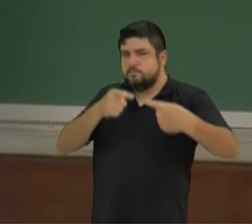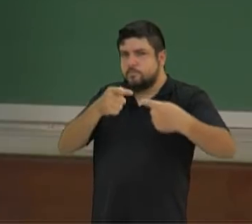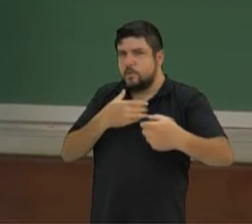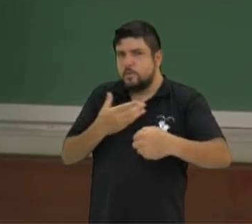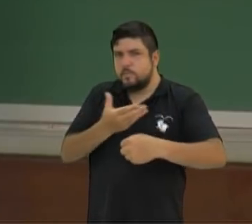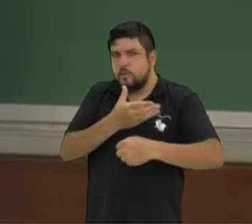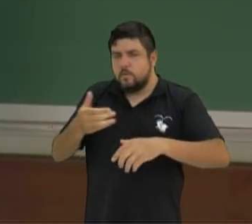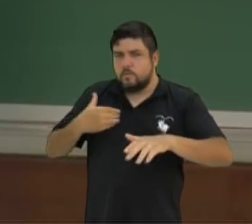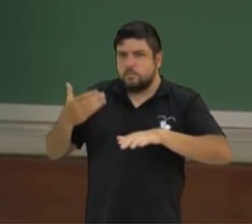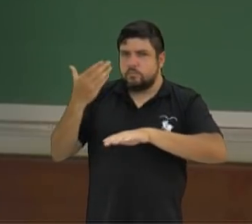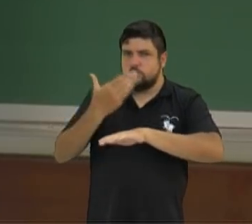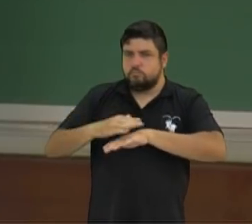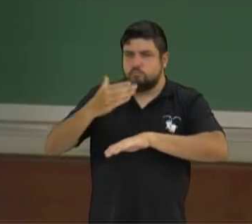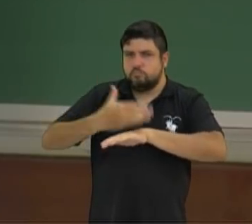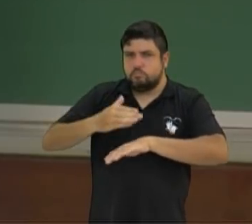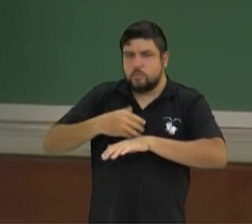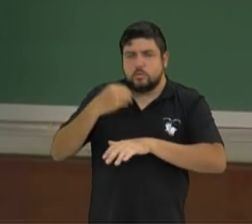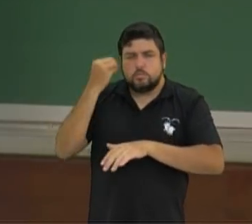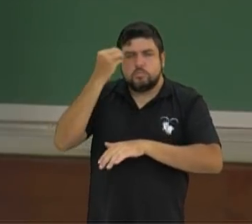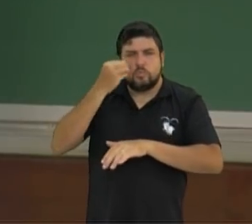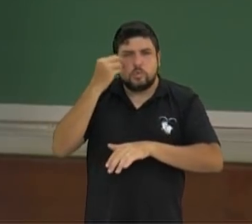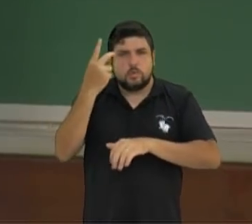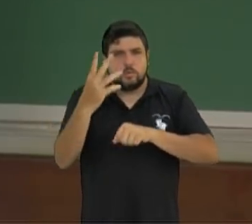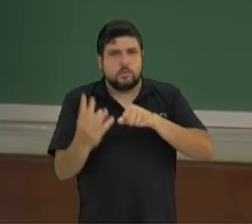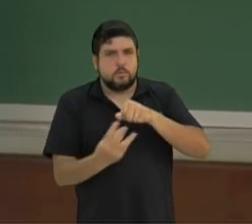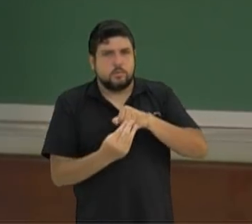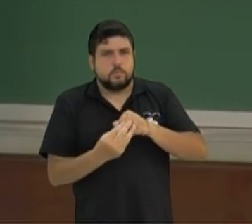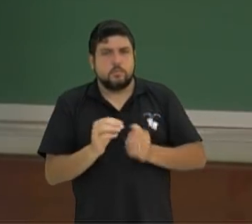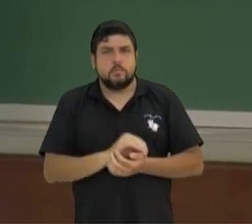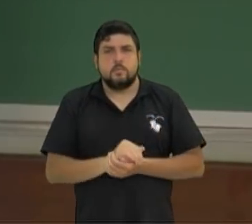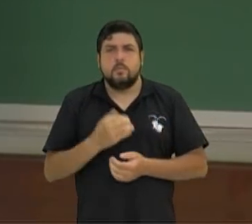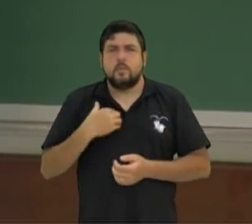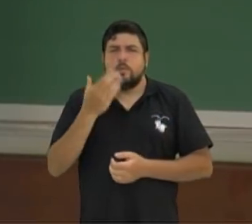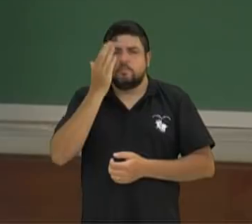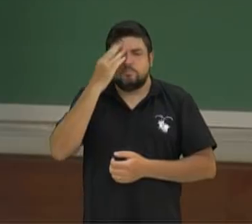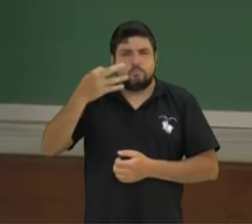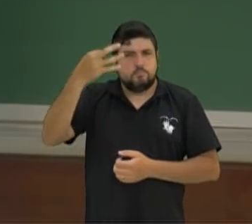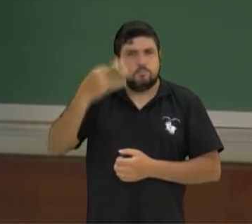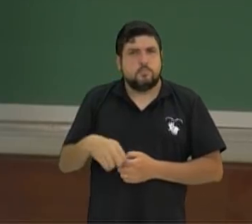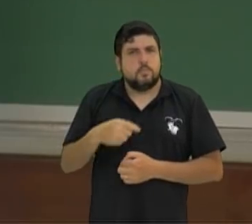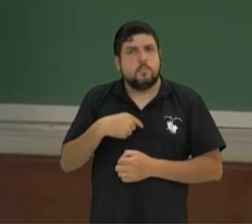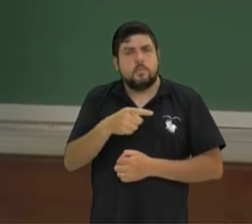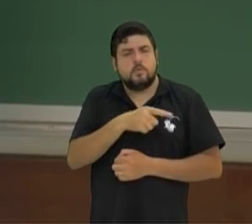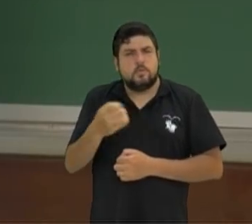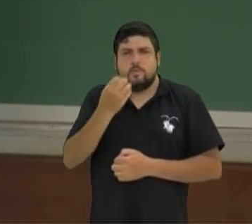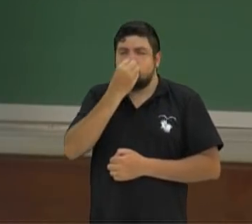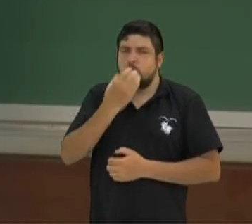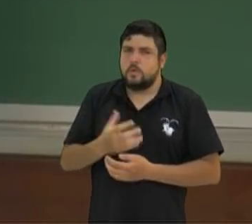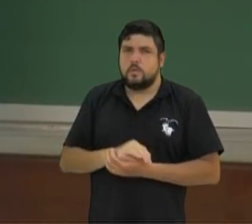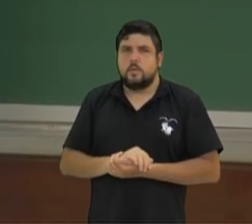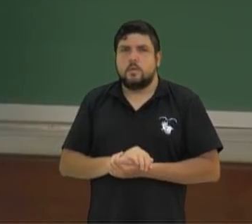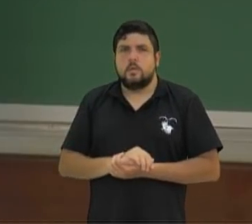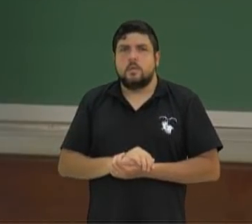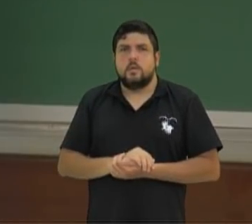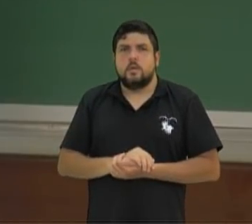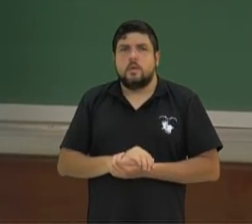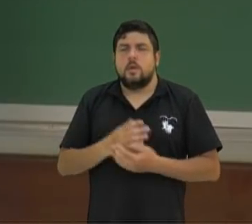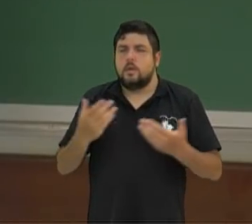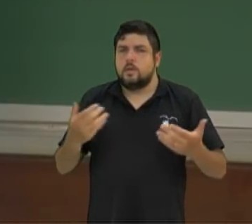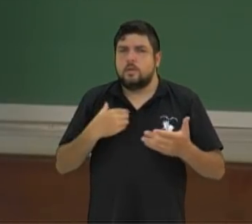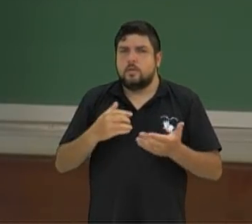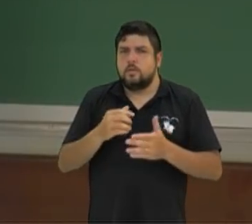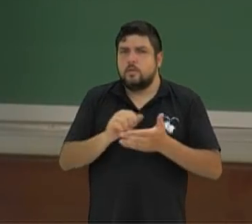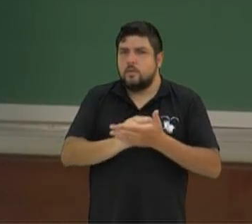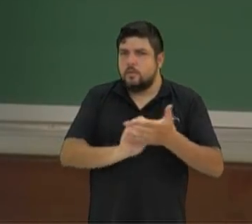você meter a mão na massa, testar seus conhecimentos. Eu tenho certeza que vocês sempre vão muito bem. E respondendo os nossos quiz, estão